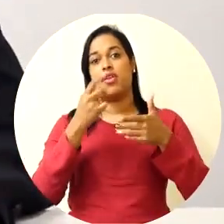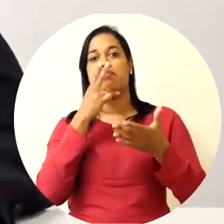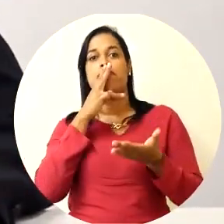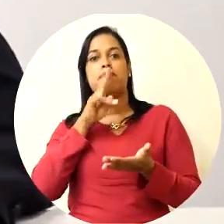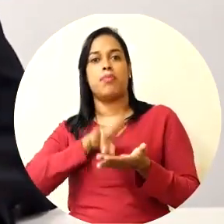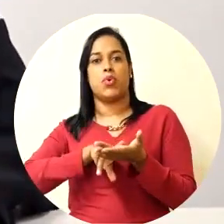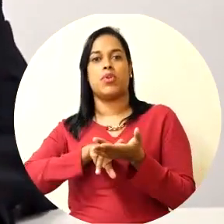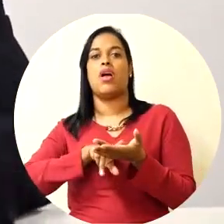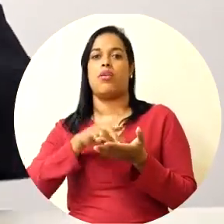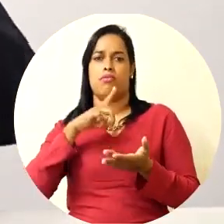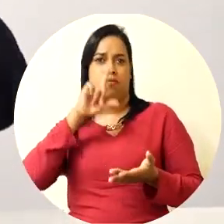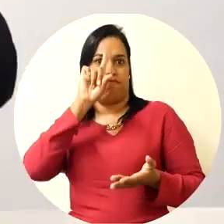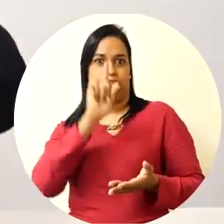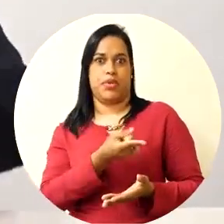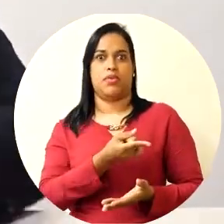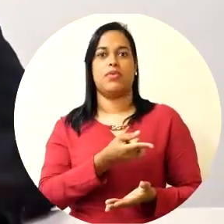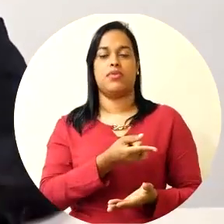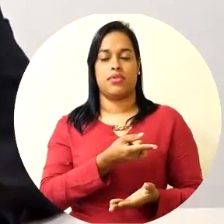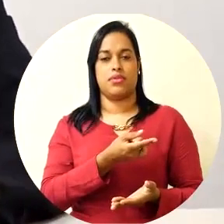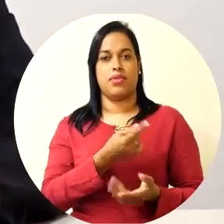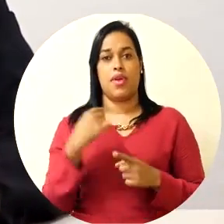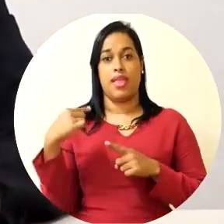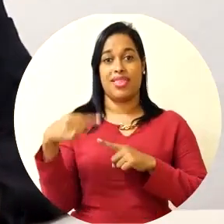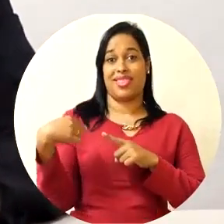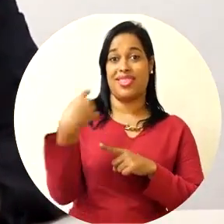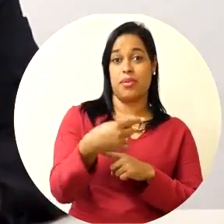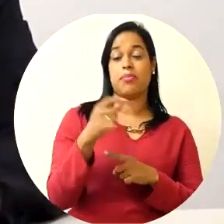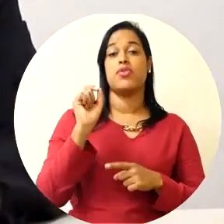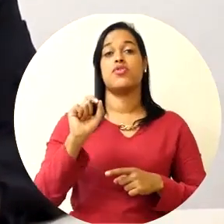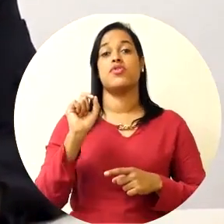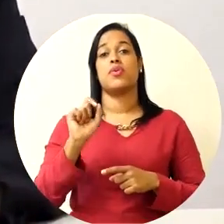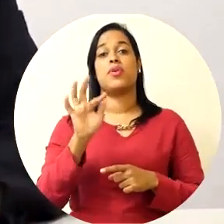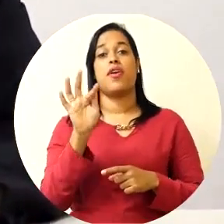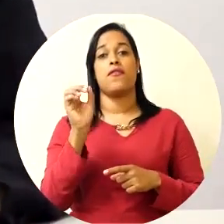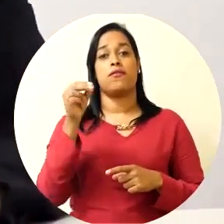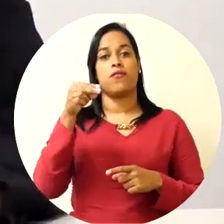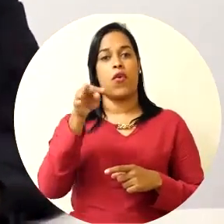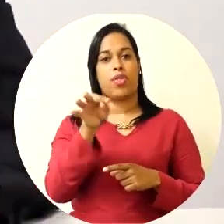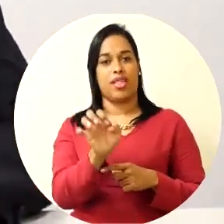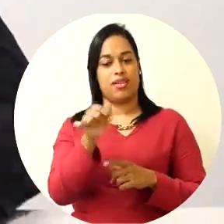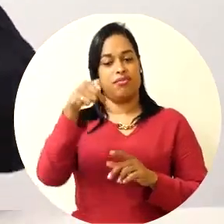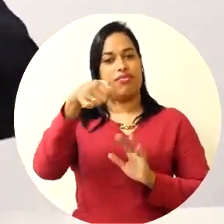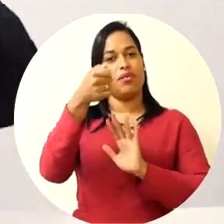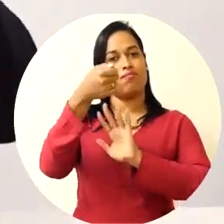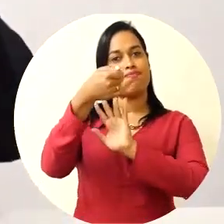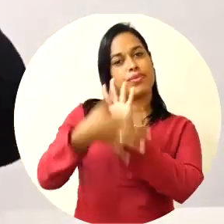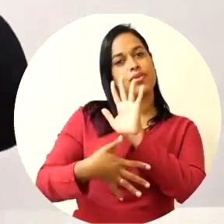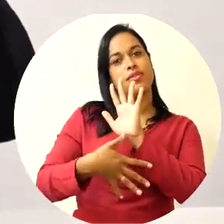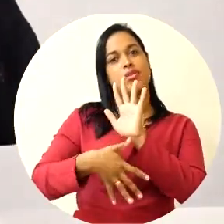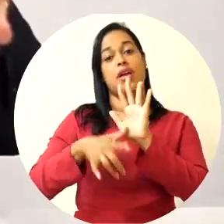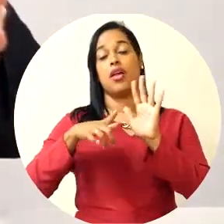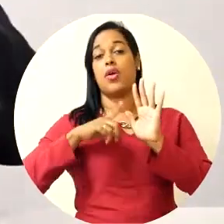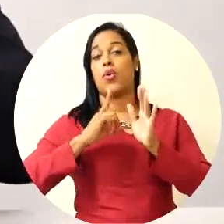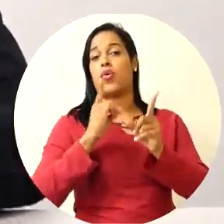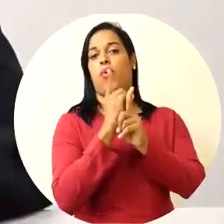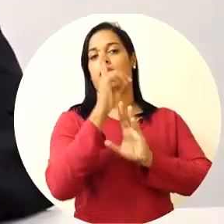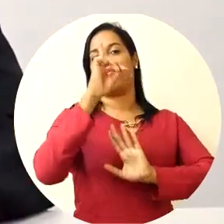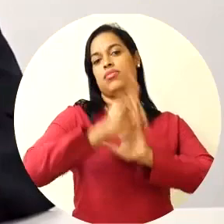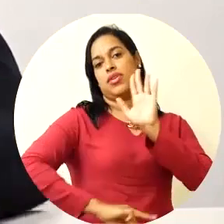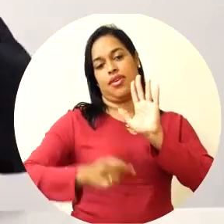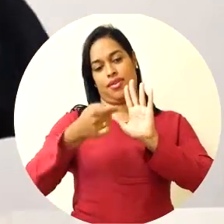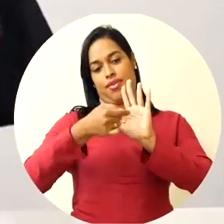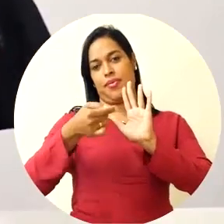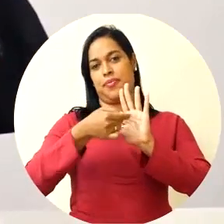vai levar uma multa. Então, impõe uma condição. Depois temos as fontes formais. Fontes formais são onde nós encontramos